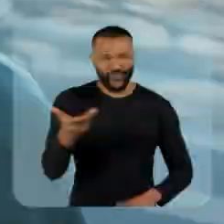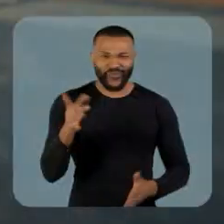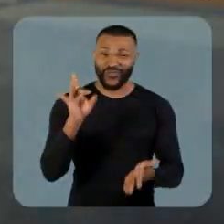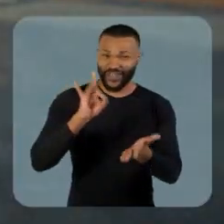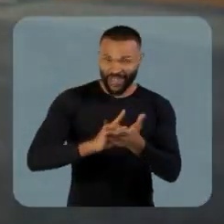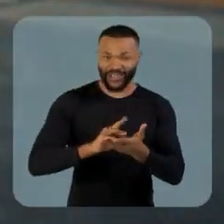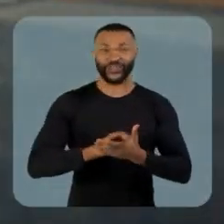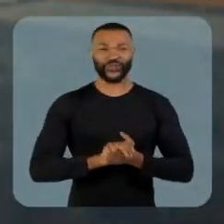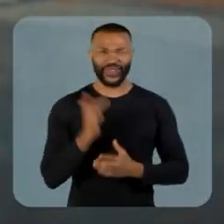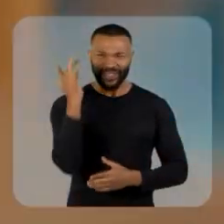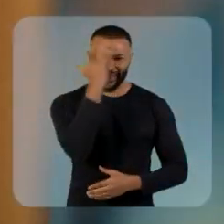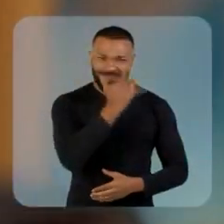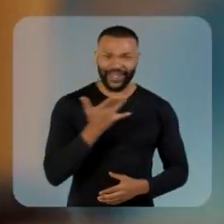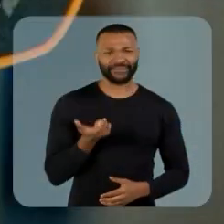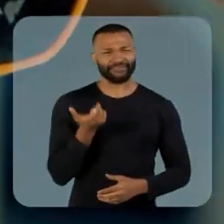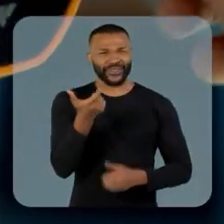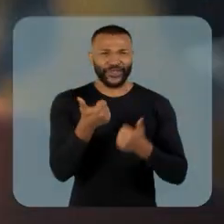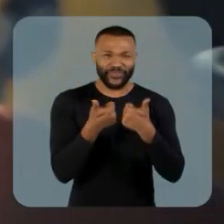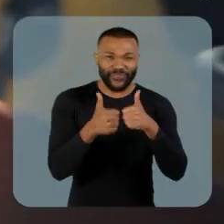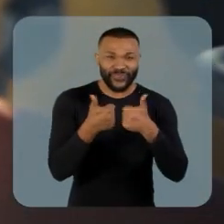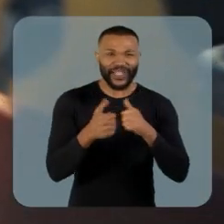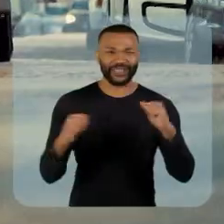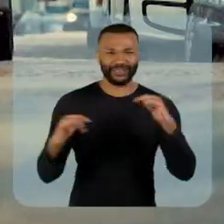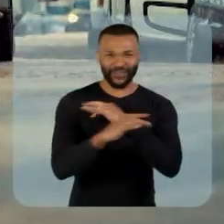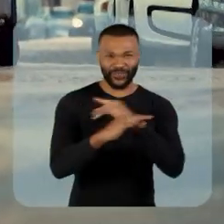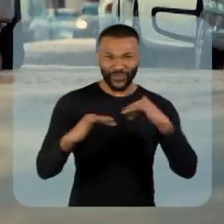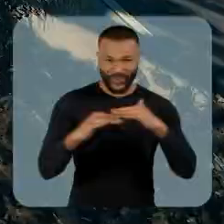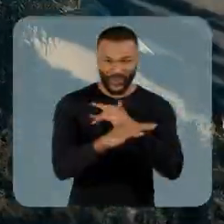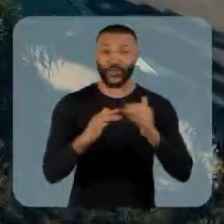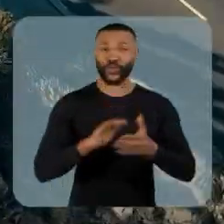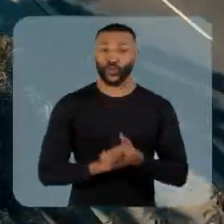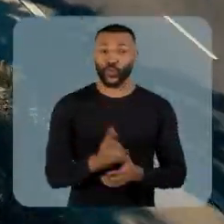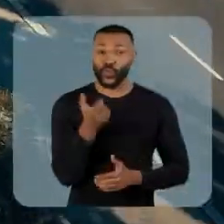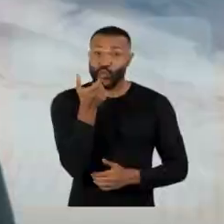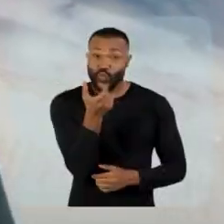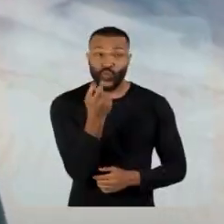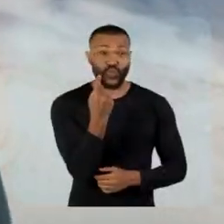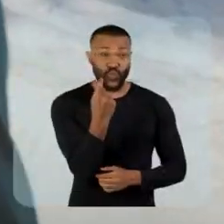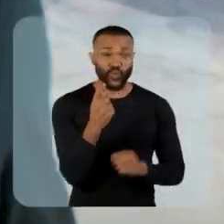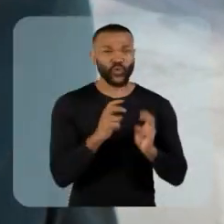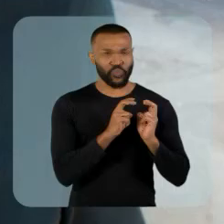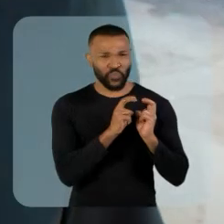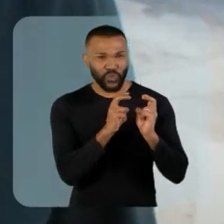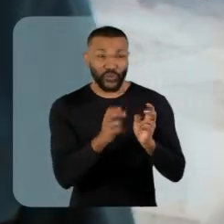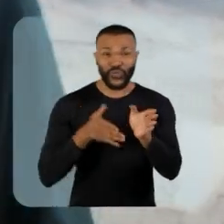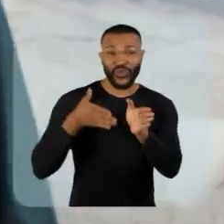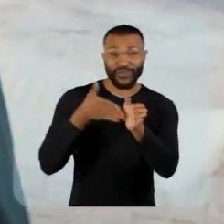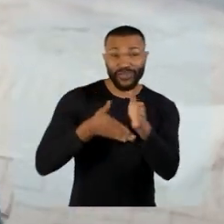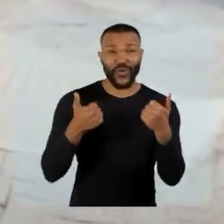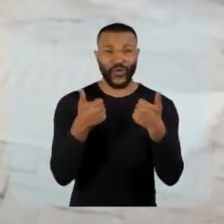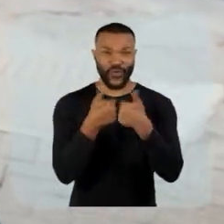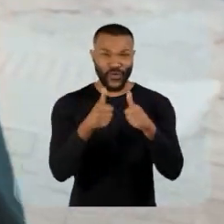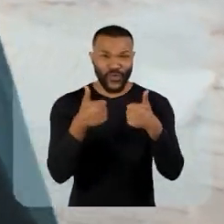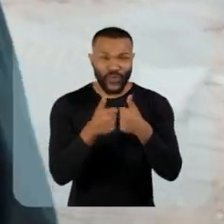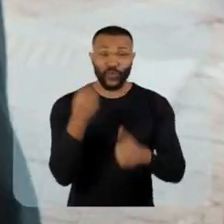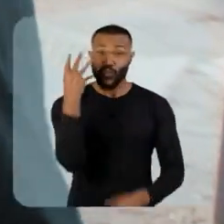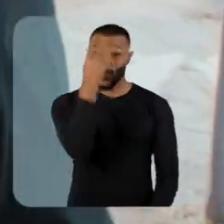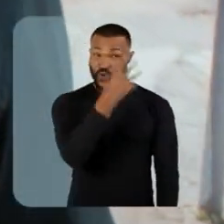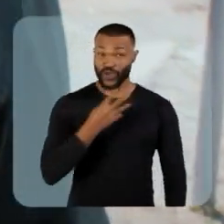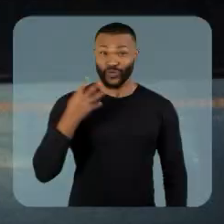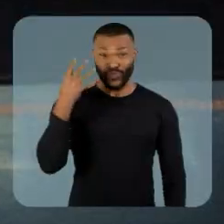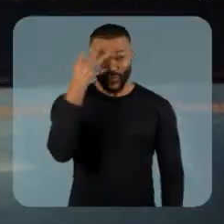de verdade. Haddad é bilhete único metropolitano. Com uma só passagem, você vai andar de metrô, trem e ônibus no espaço